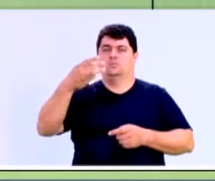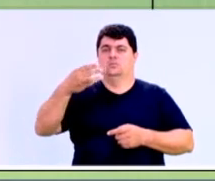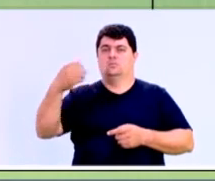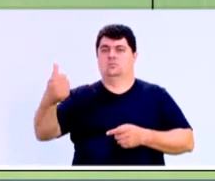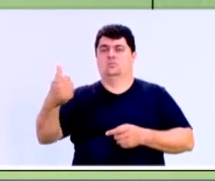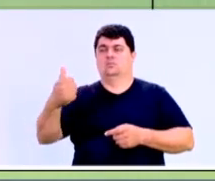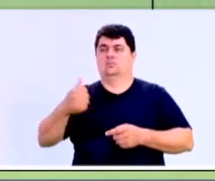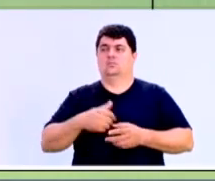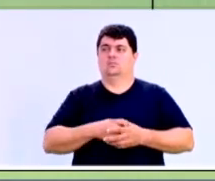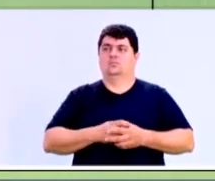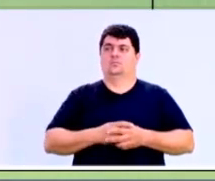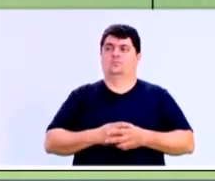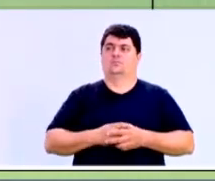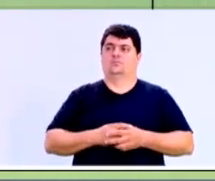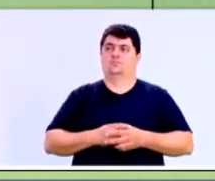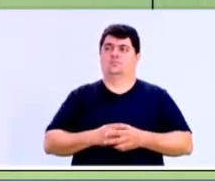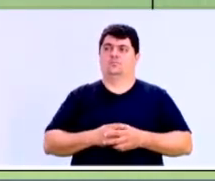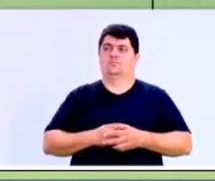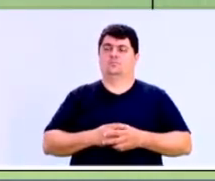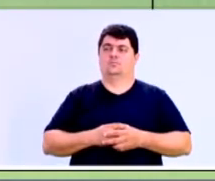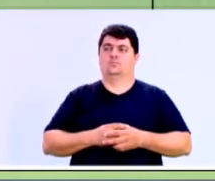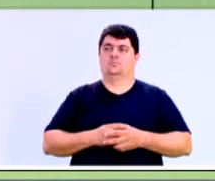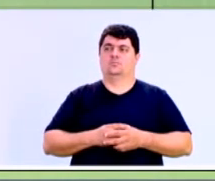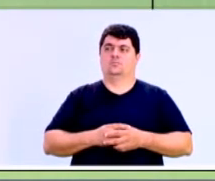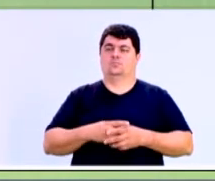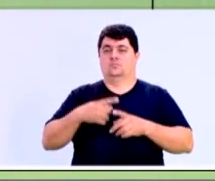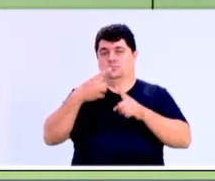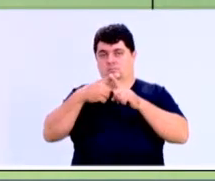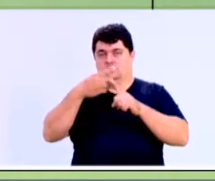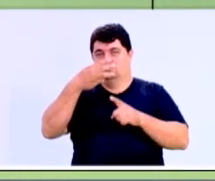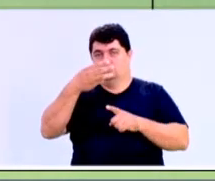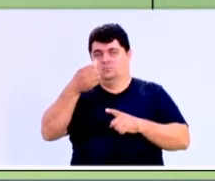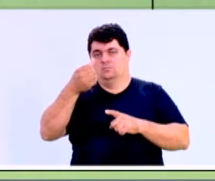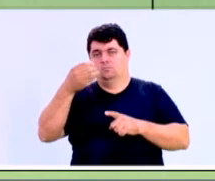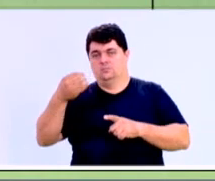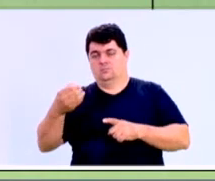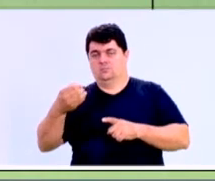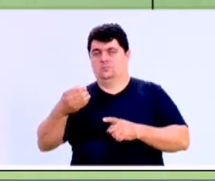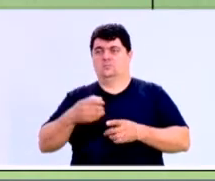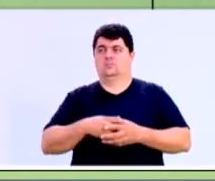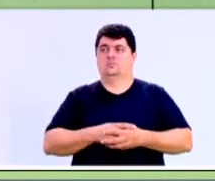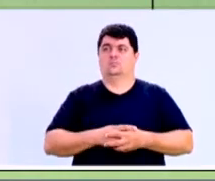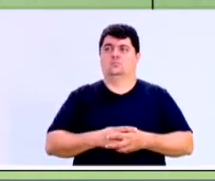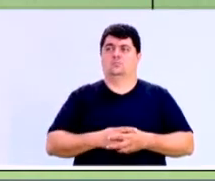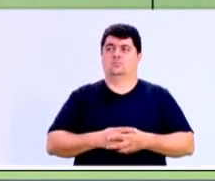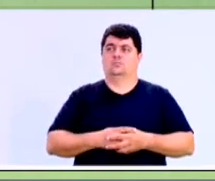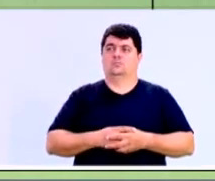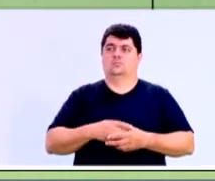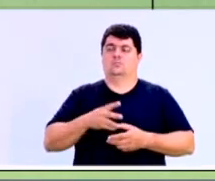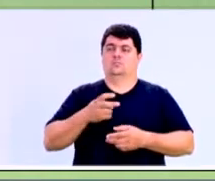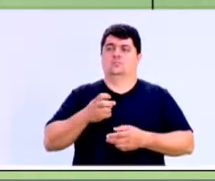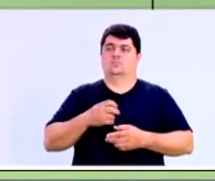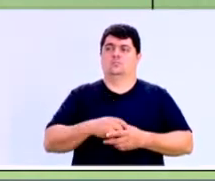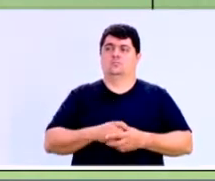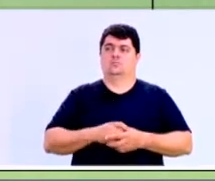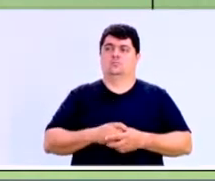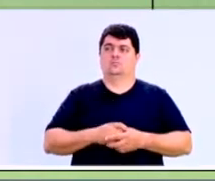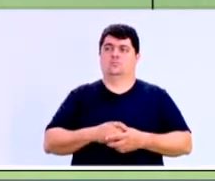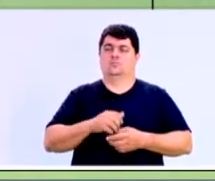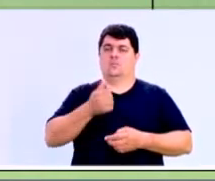0,0331. 331, ok? Vezes 360 é igual a